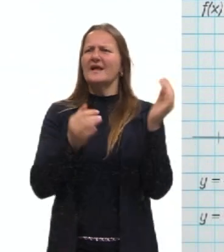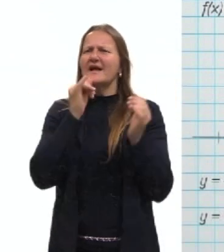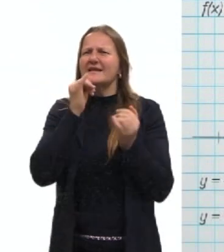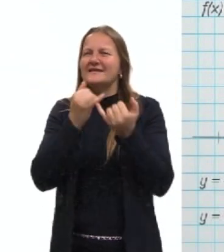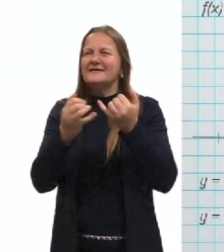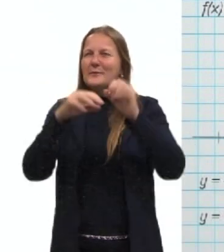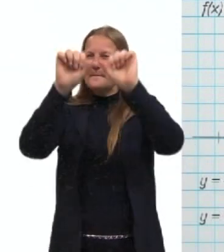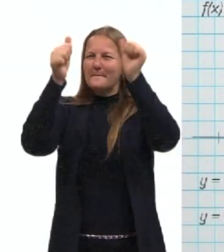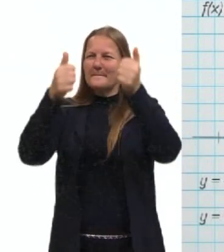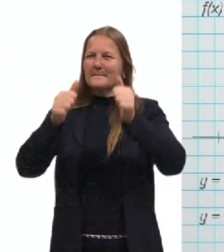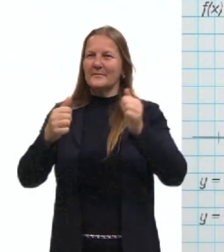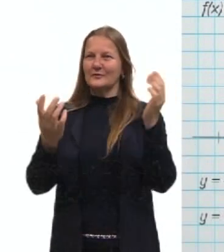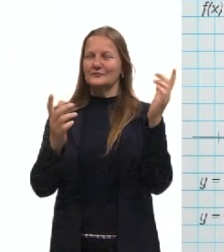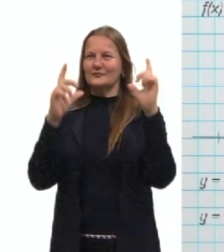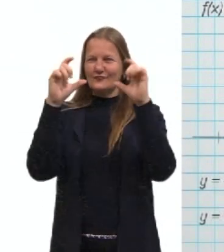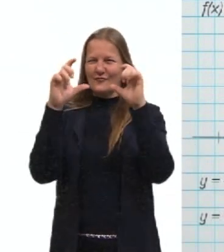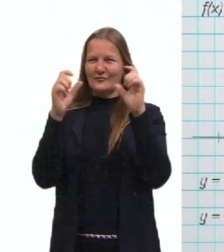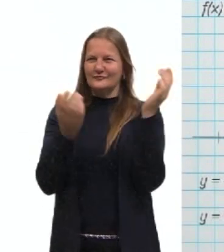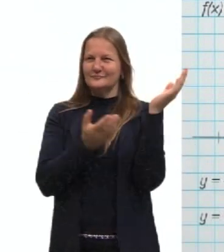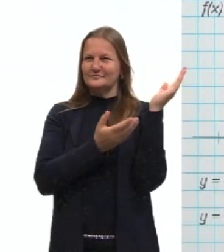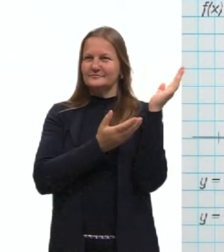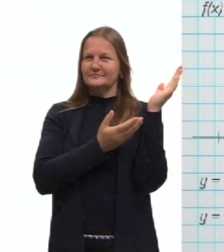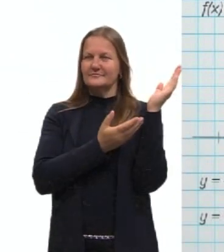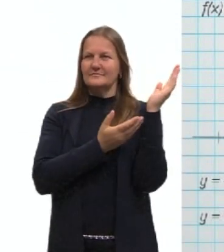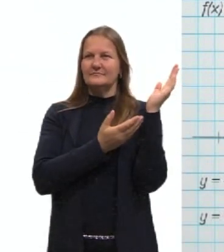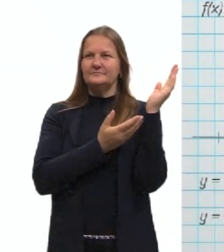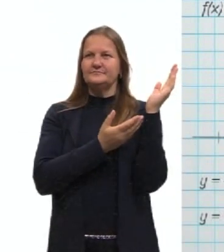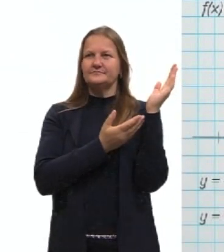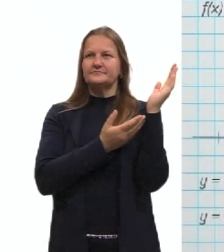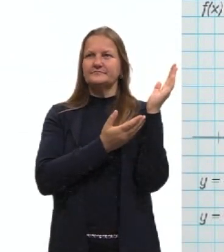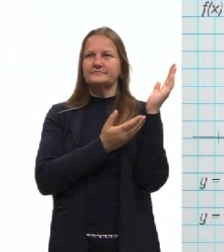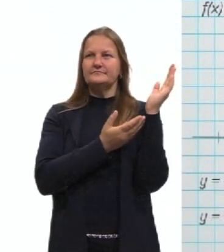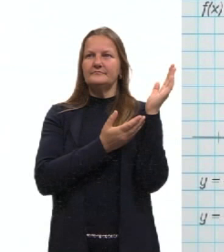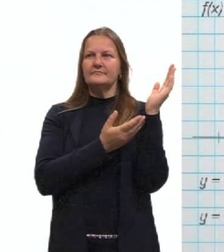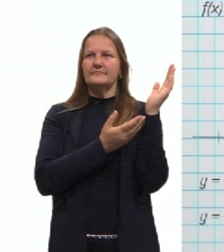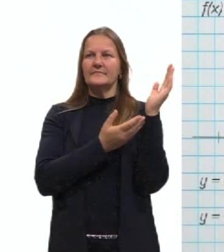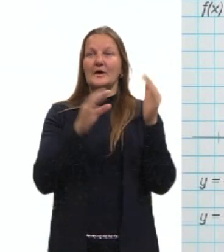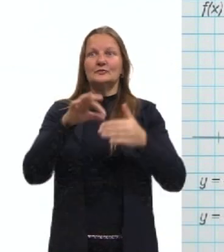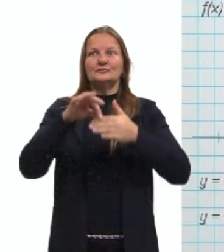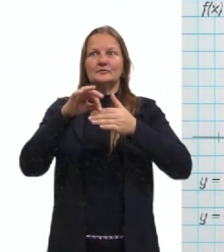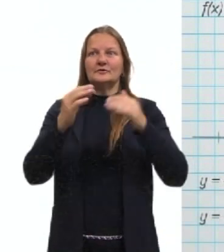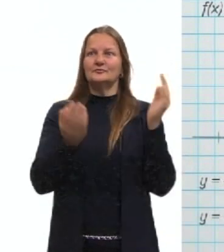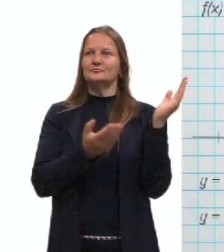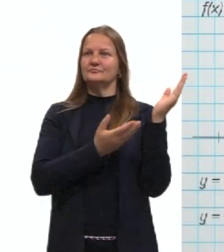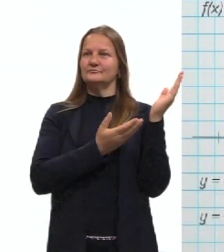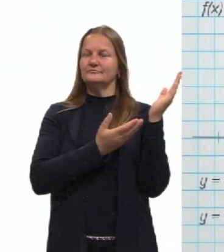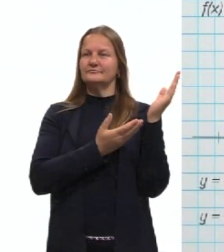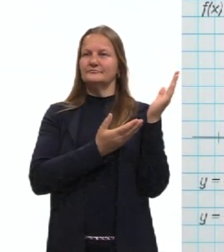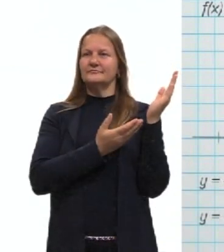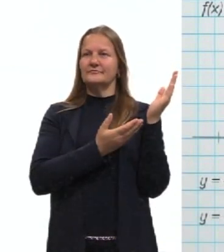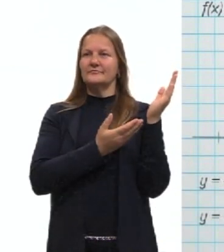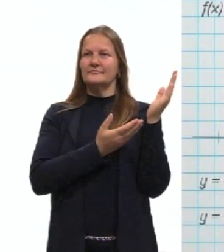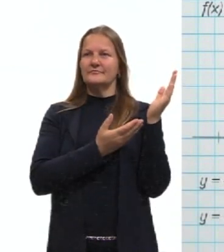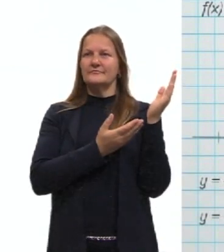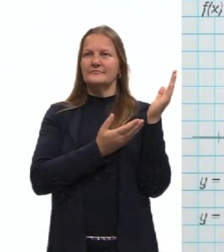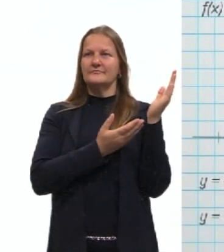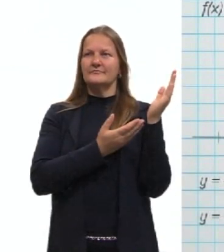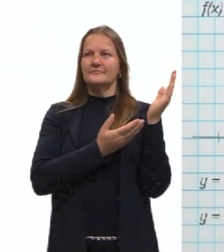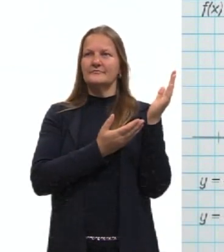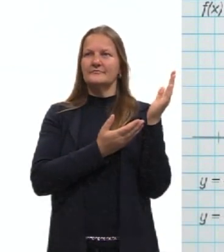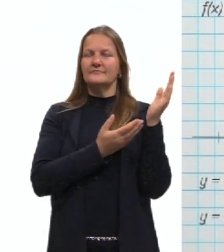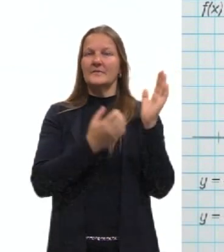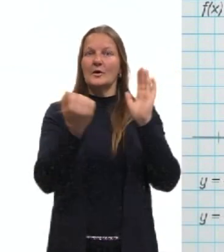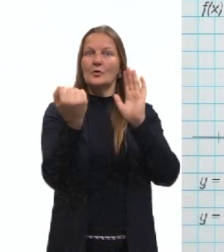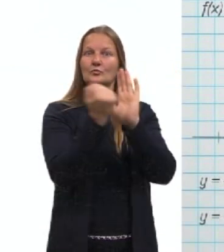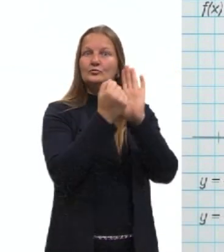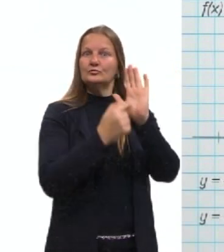Aqui a imagem que eu até mostrei um pouquinho antes para vocês, mas agora eu deixei ela em destaque. Nós temos então justamente essas